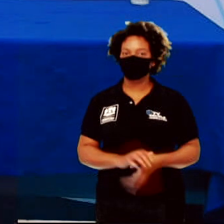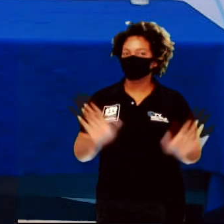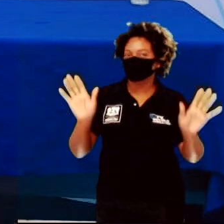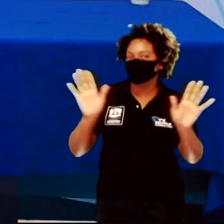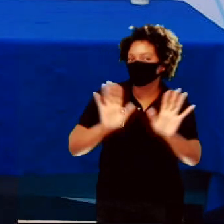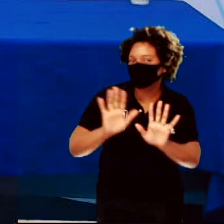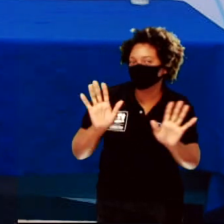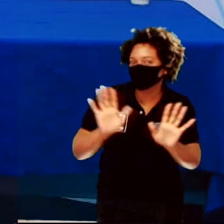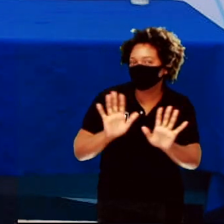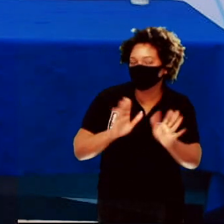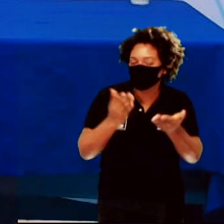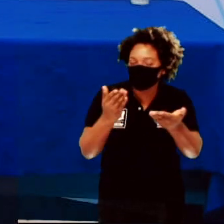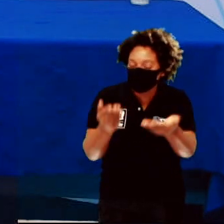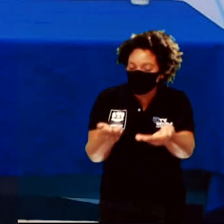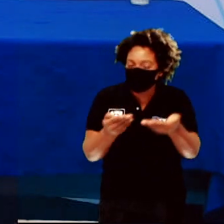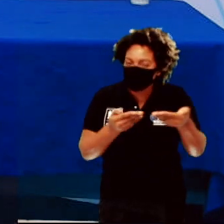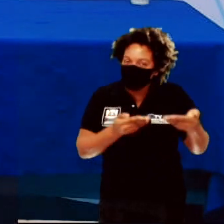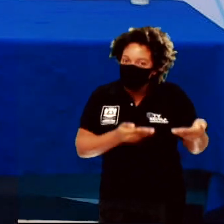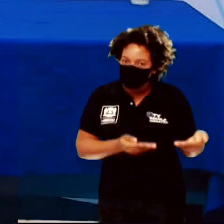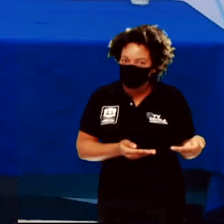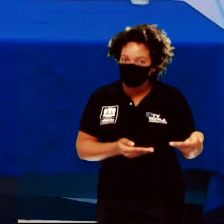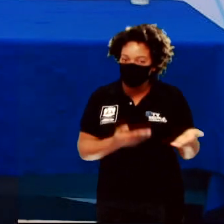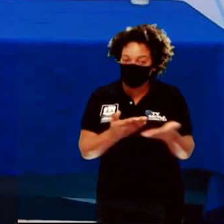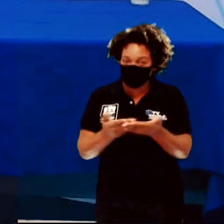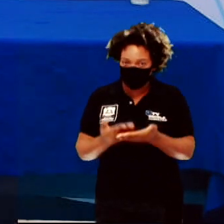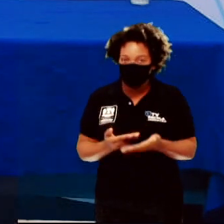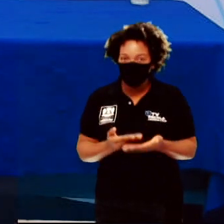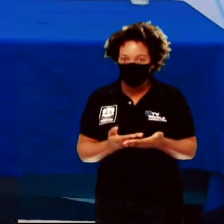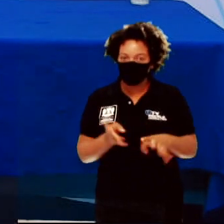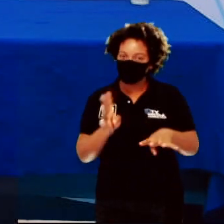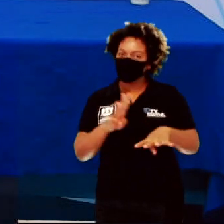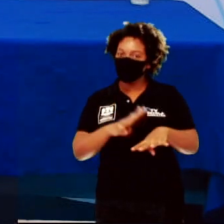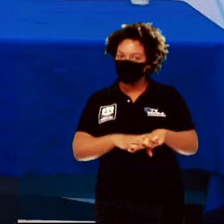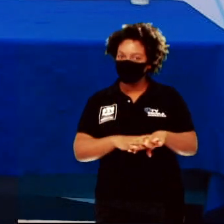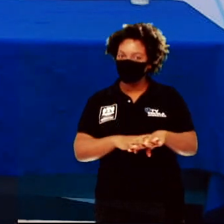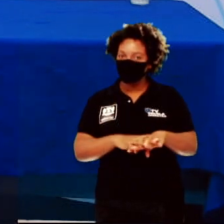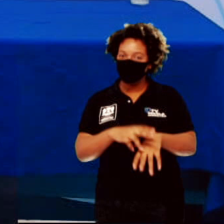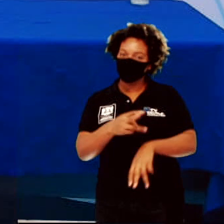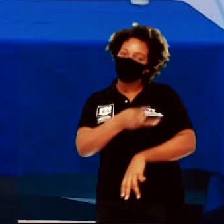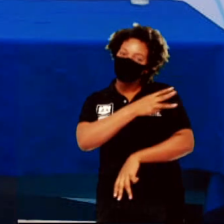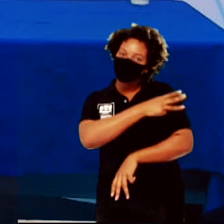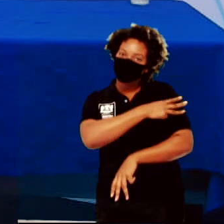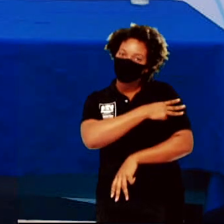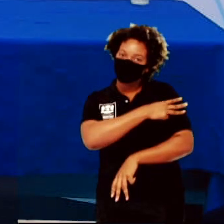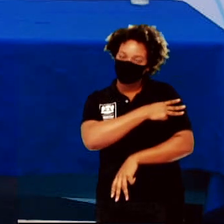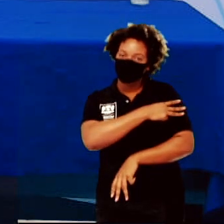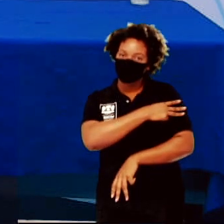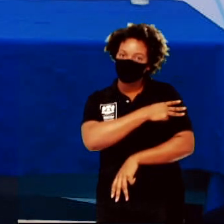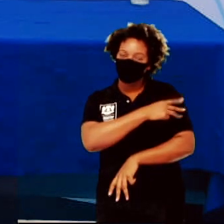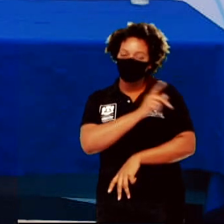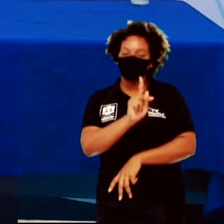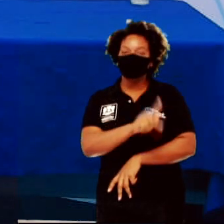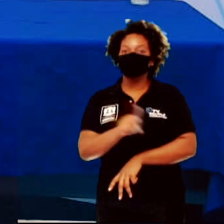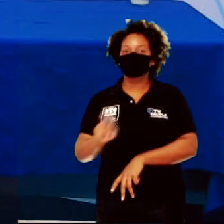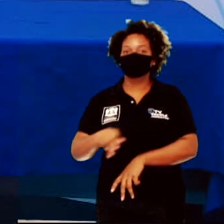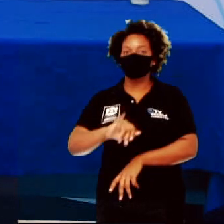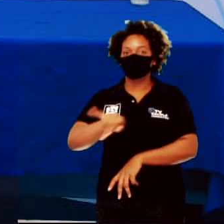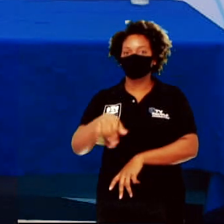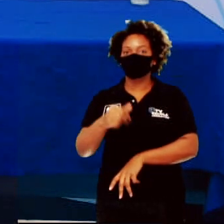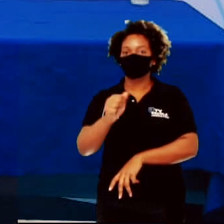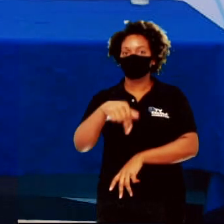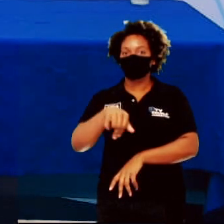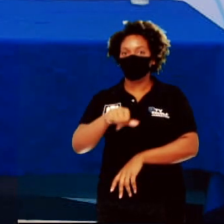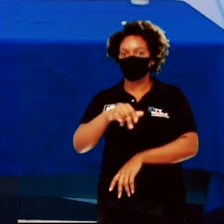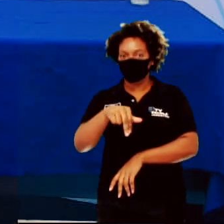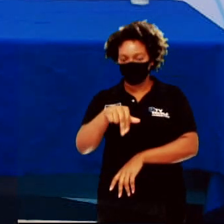Olá, seja muito bem-vindo à nossa aula de matemática para a turma do terceiro ano. Eu sou a professora Janaína e hoje